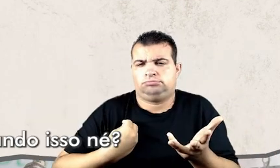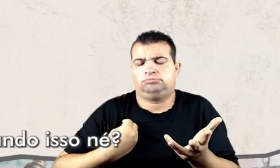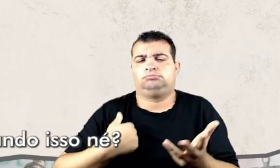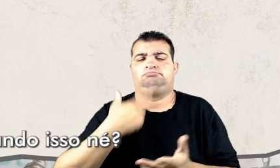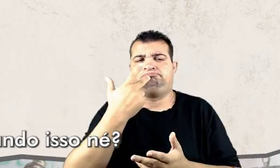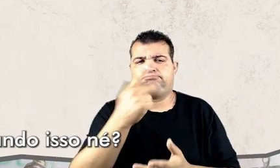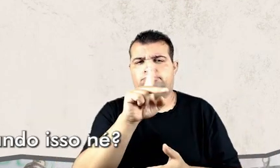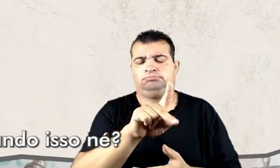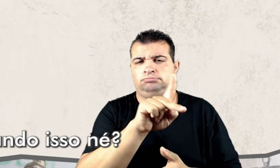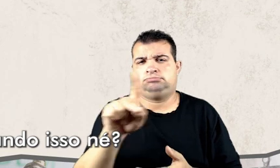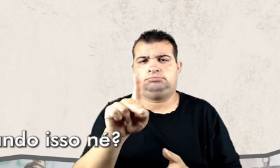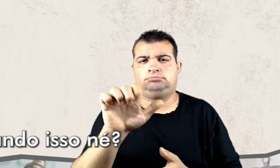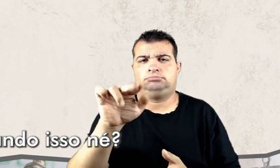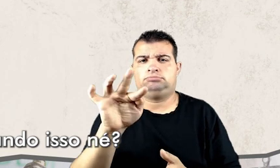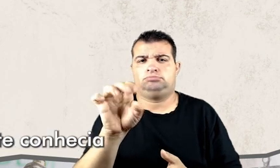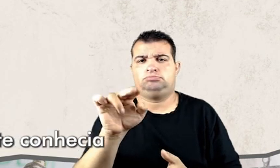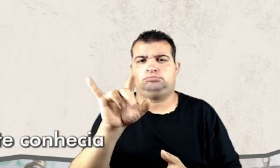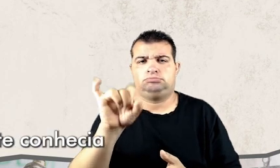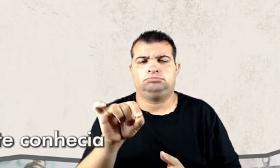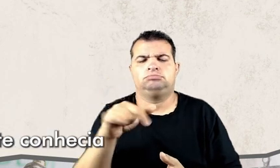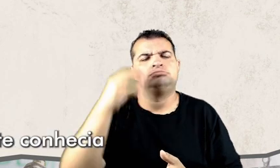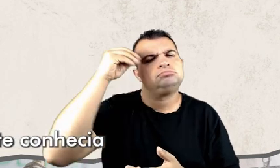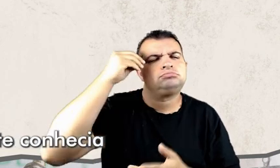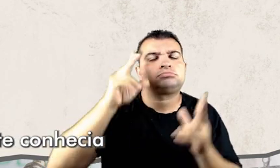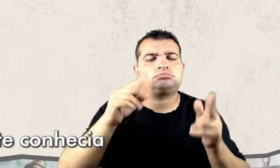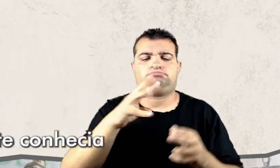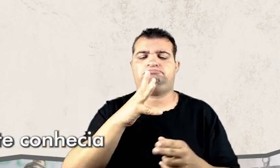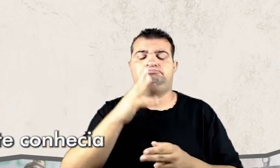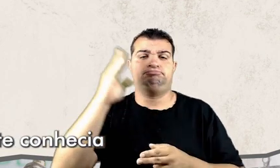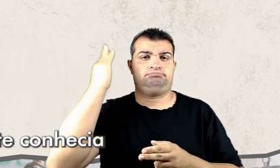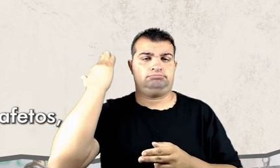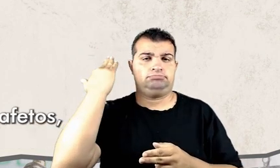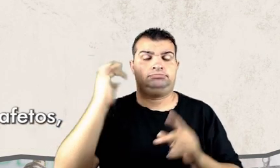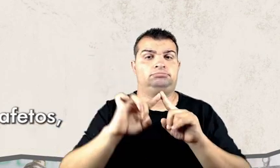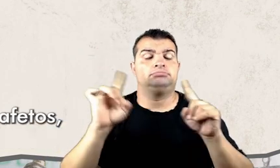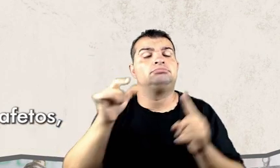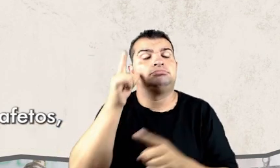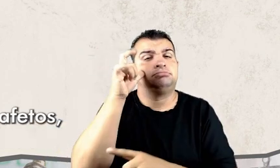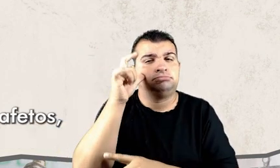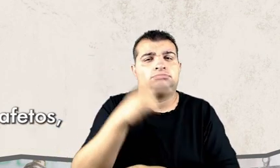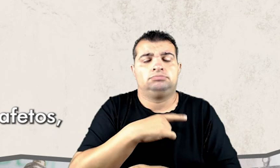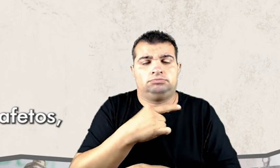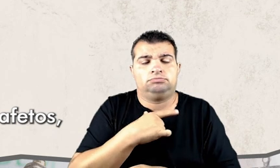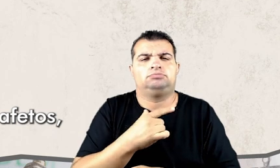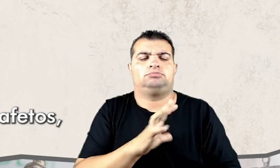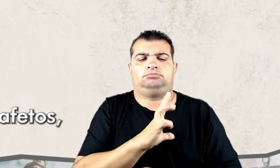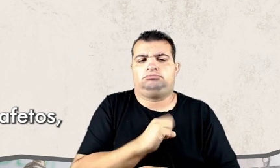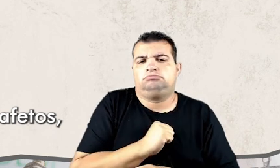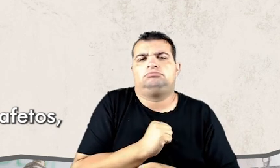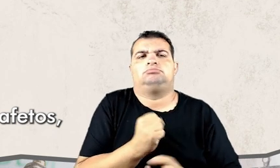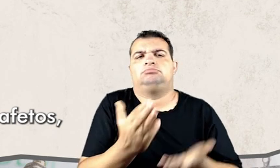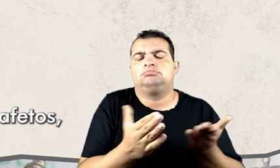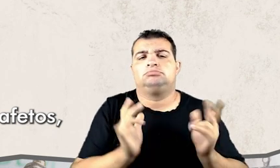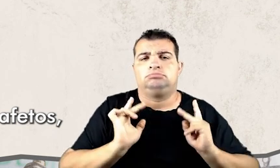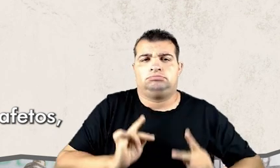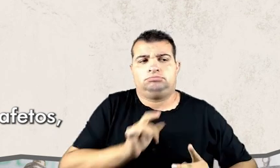aí eu vou para o Antônio Vieira considerando isso, né, que não era a psicologia como a gente conhecia, mas era um certo interesse pelos afetos,